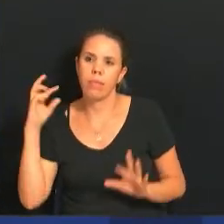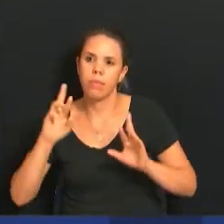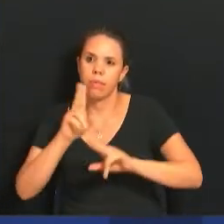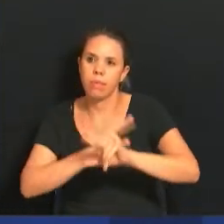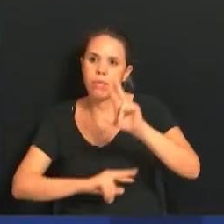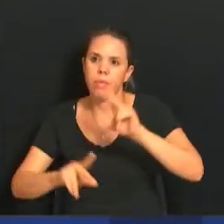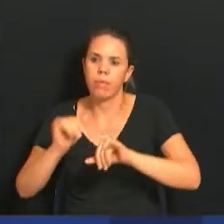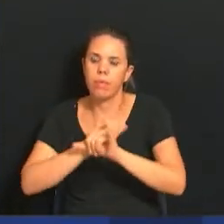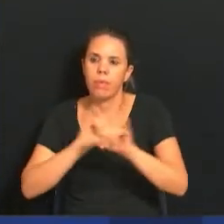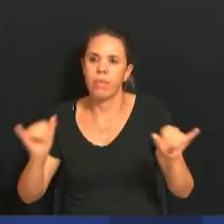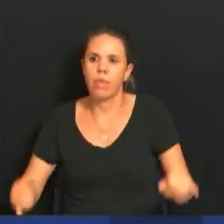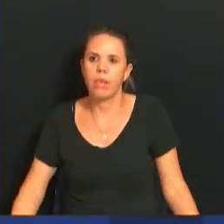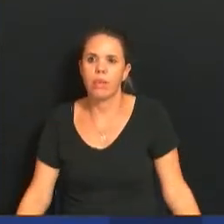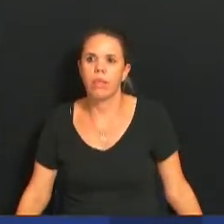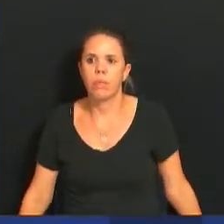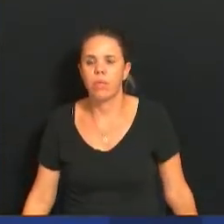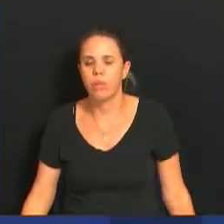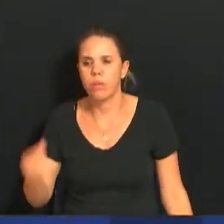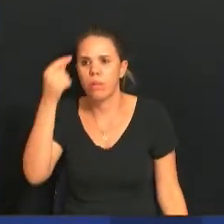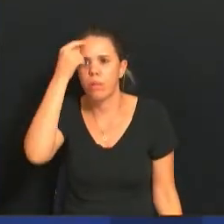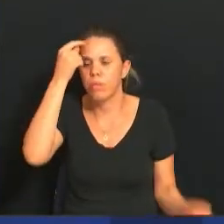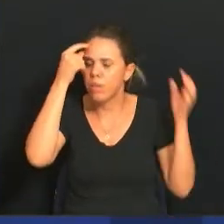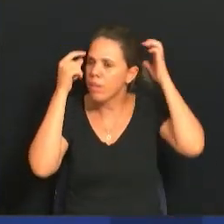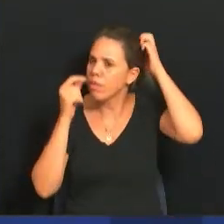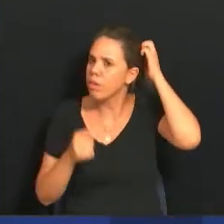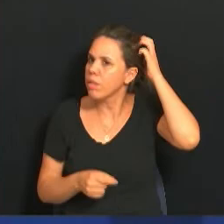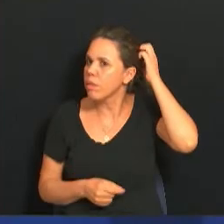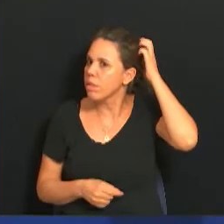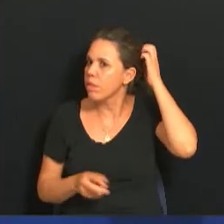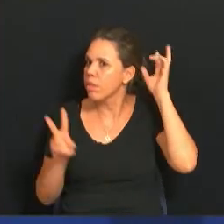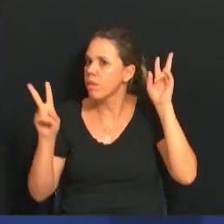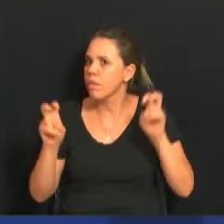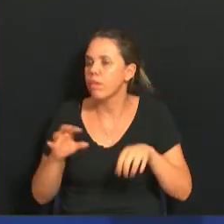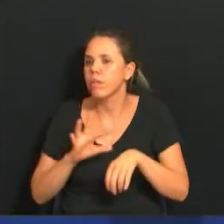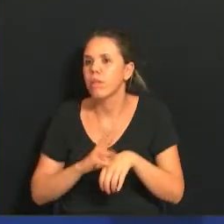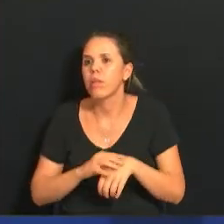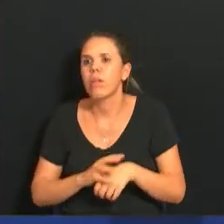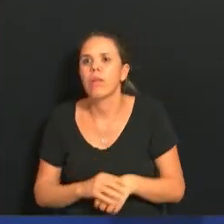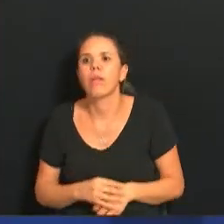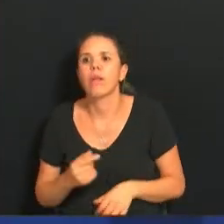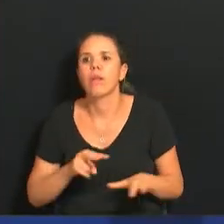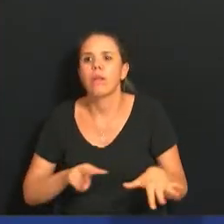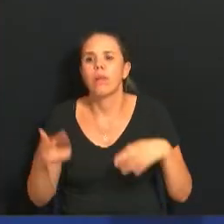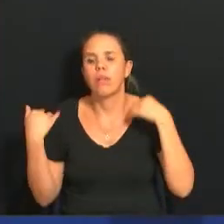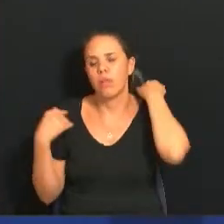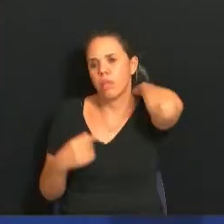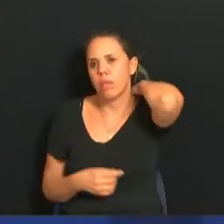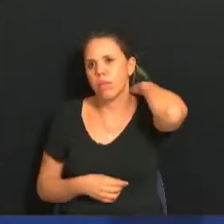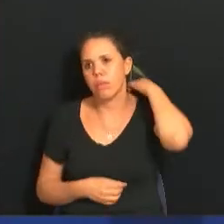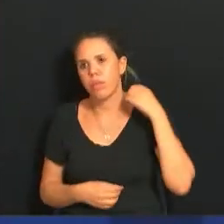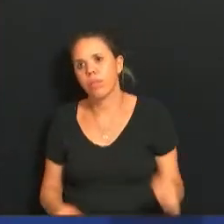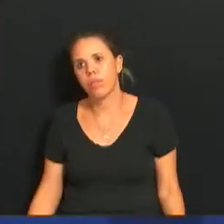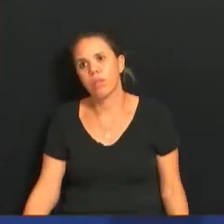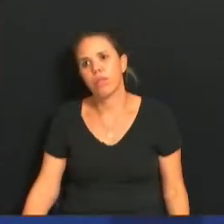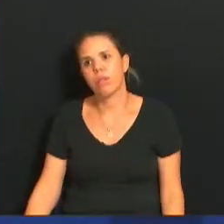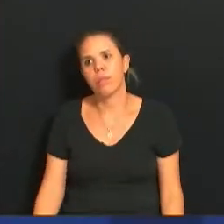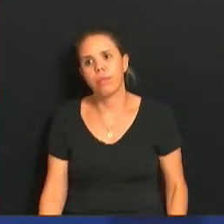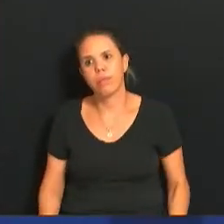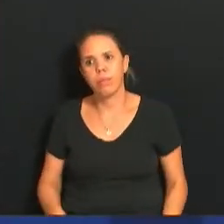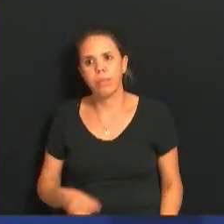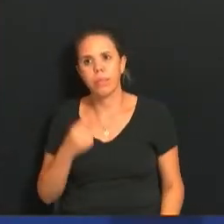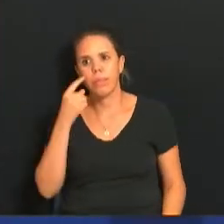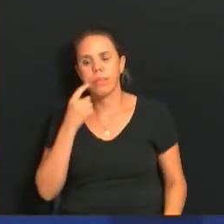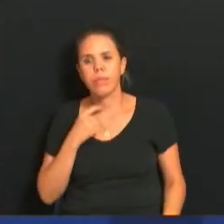diversas campanhas de conscientização sobre algumas doenças. Na semana passada, a Viviane Novaes abordou